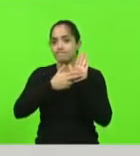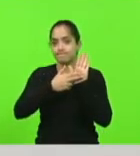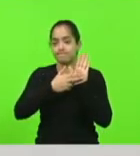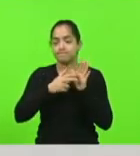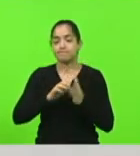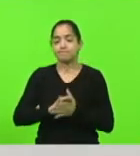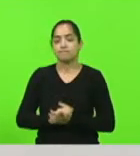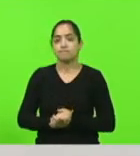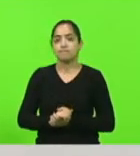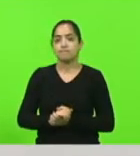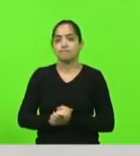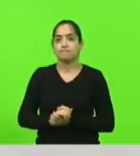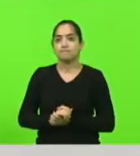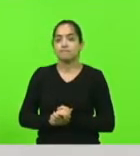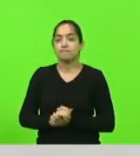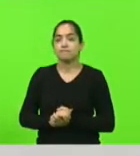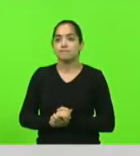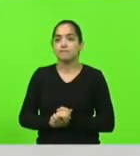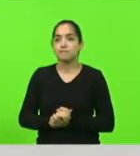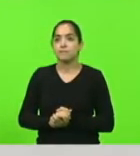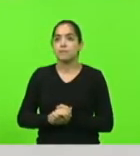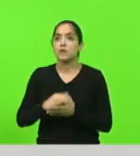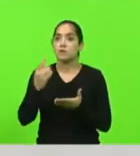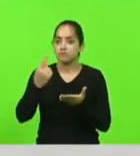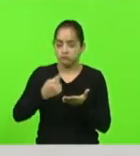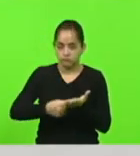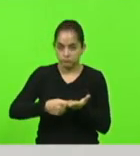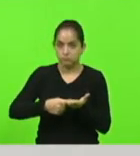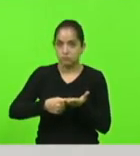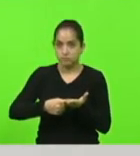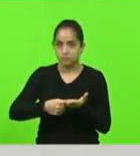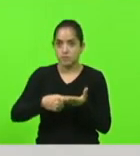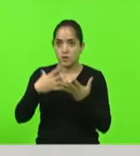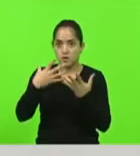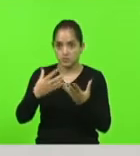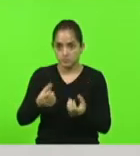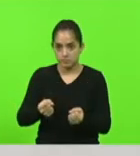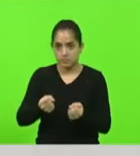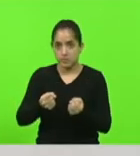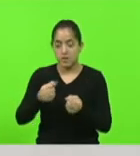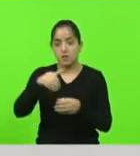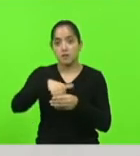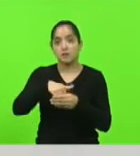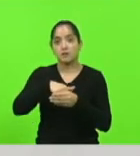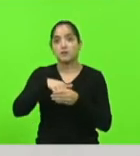Parlamento, onde reafirmo os compromissos assumidos em minha campanha.